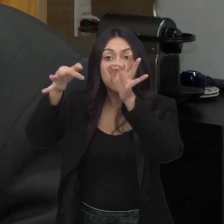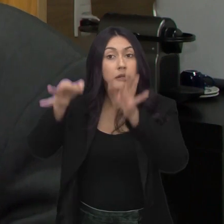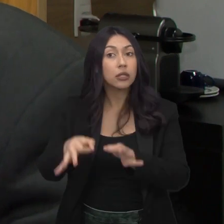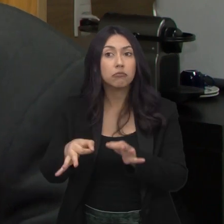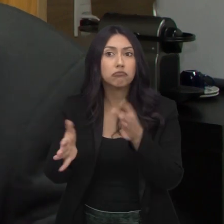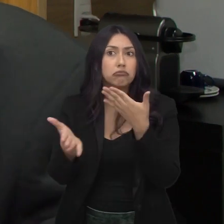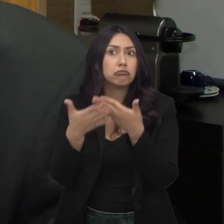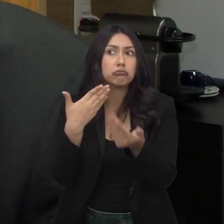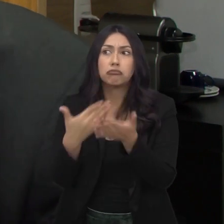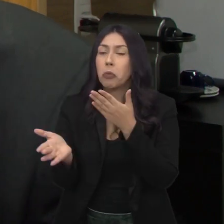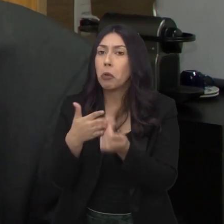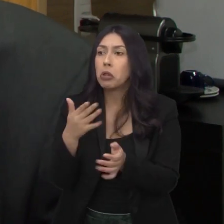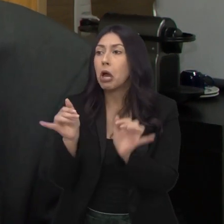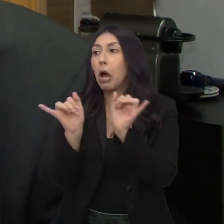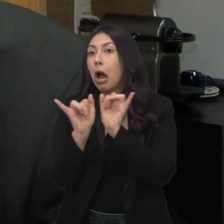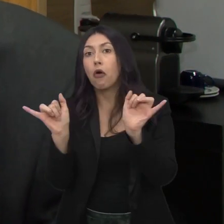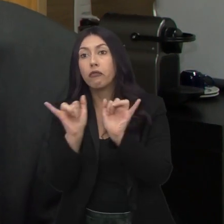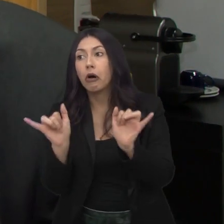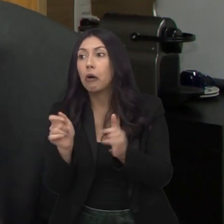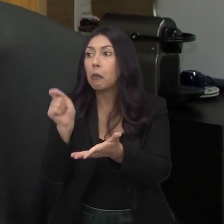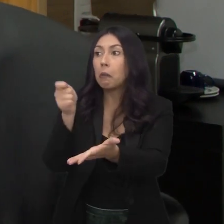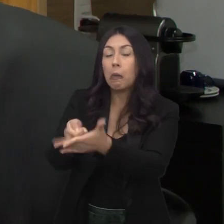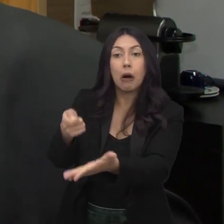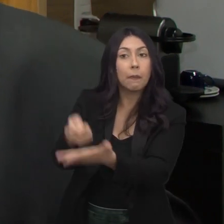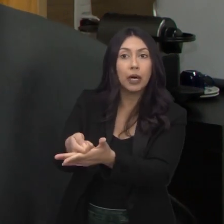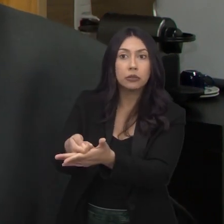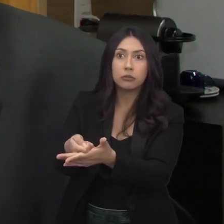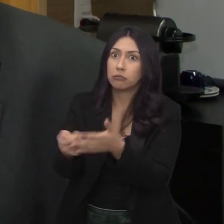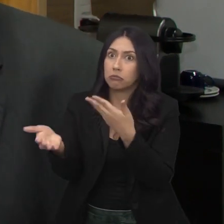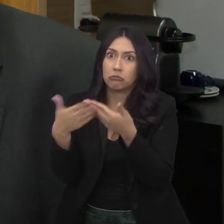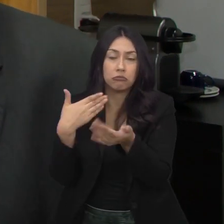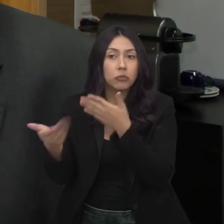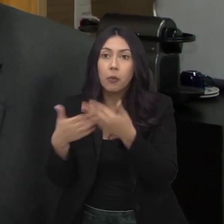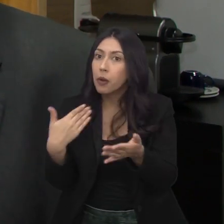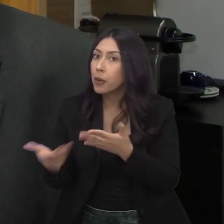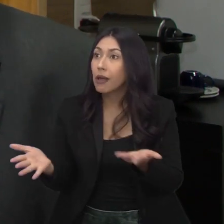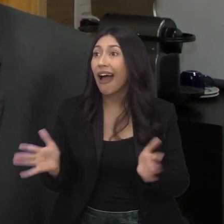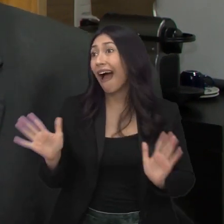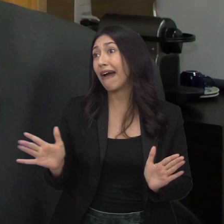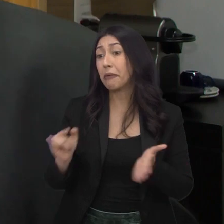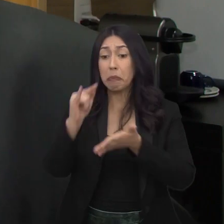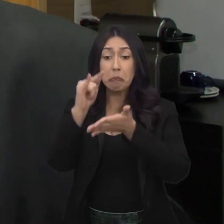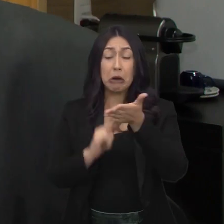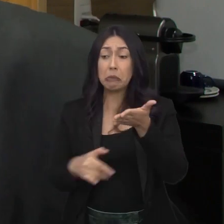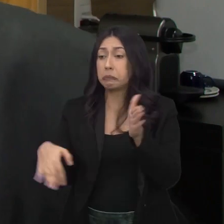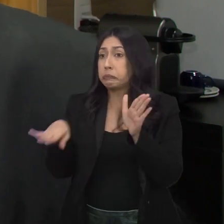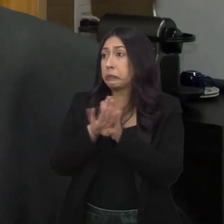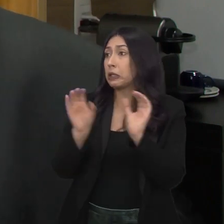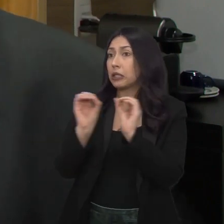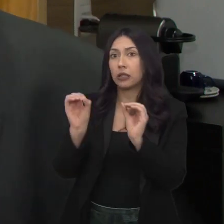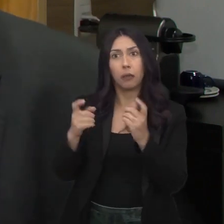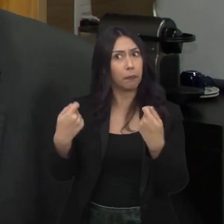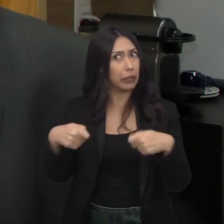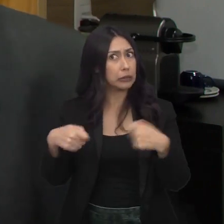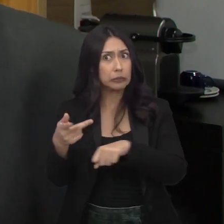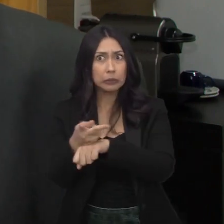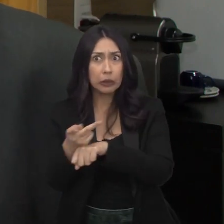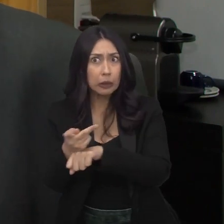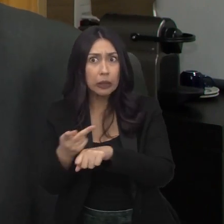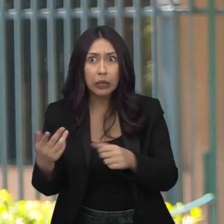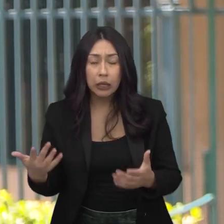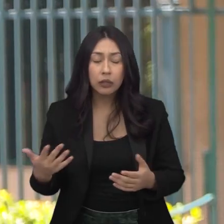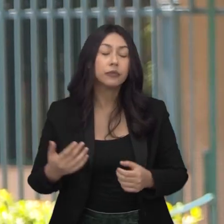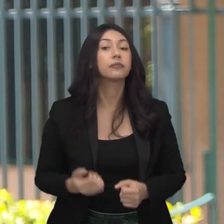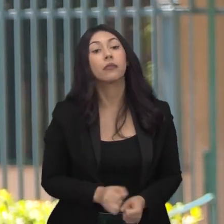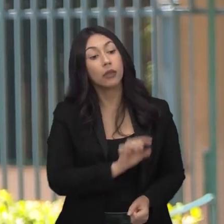imóvel. Então, independente de ter havido cobrança ou não ter havido cobrança, não recebi o boleto. Tem que ir atrás do